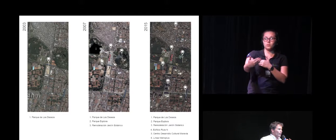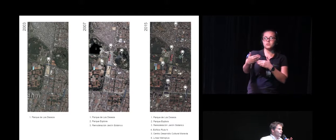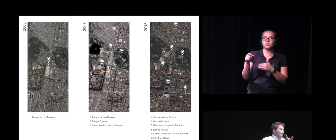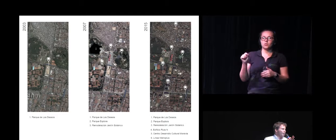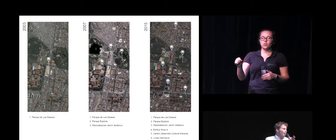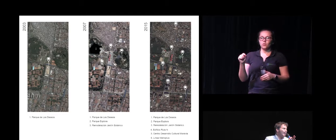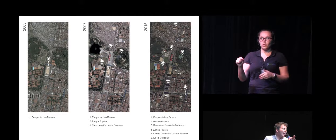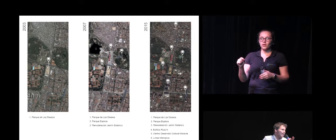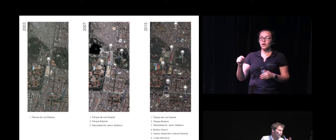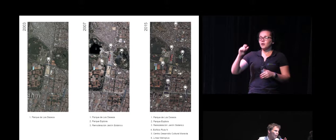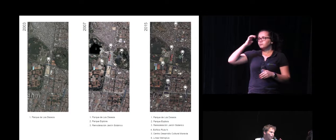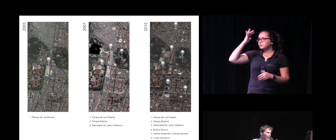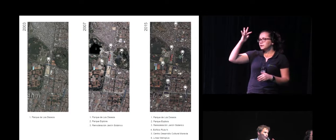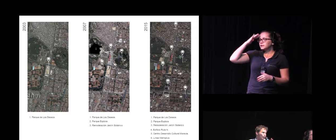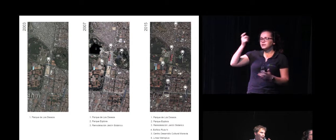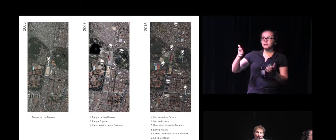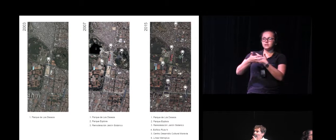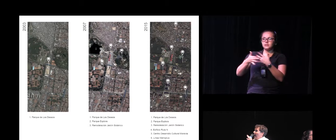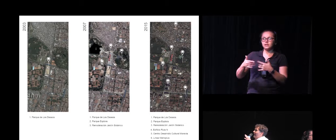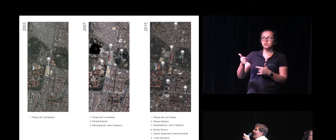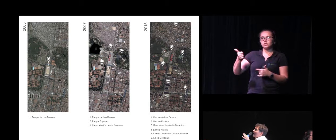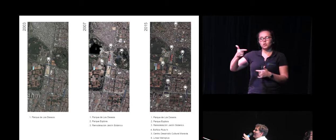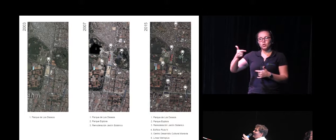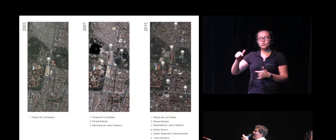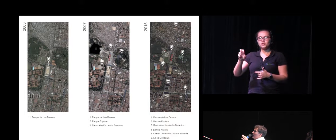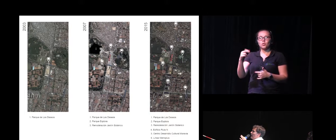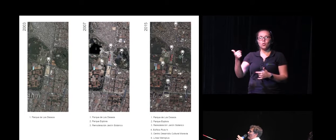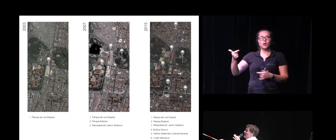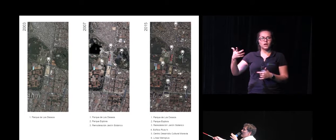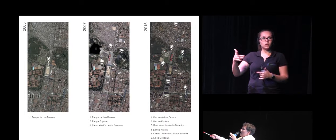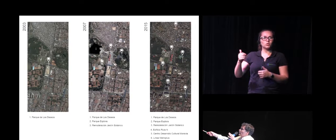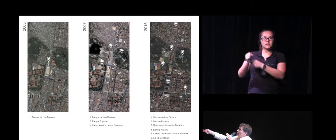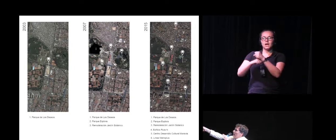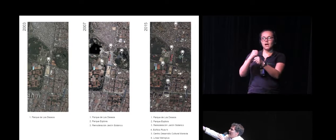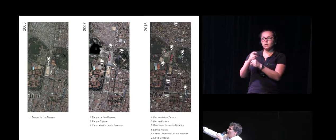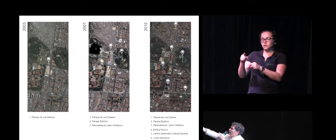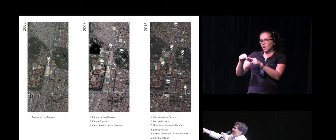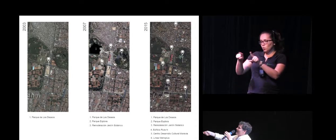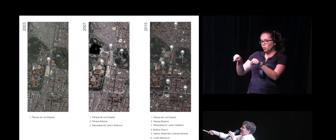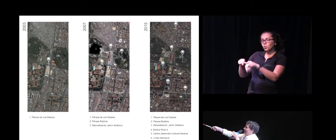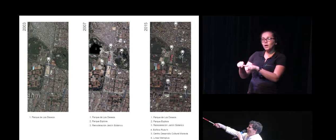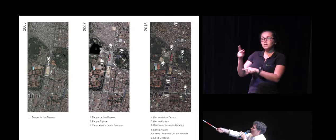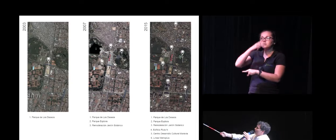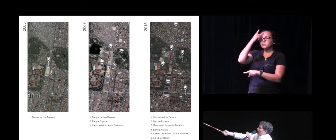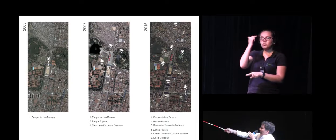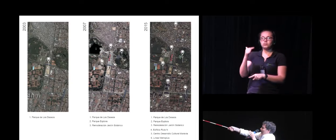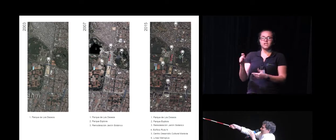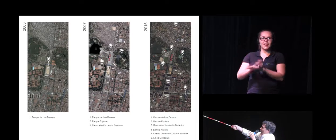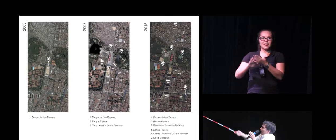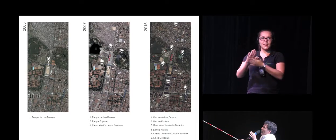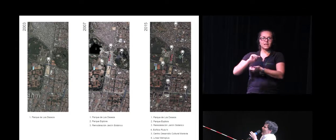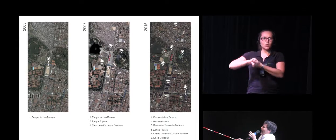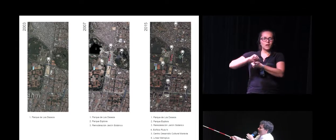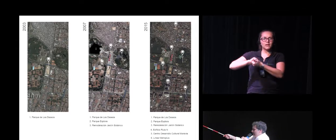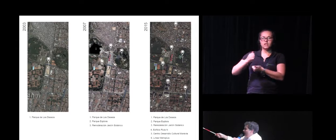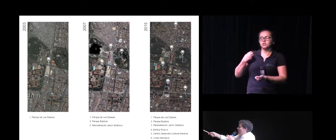Isso foi quando quando começaram a pensar a cidade há 12 ou 14 anos. Era um lugar que